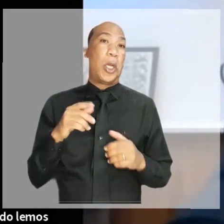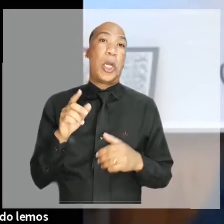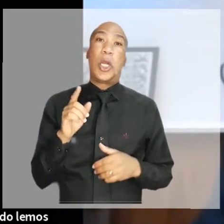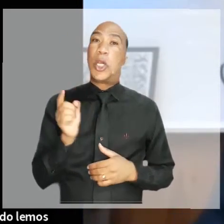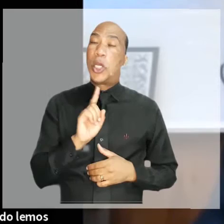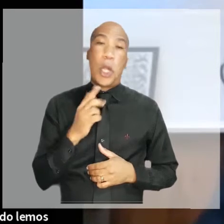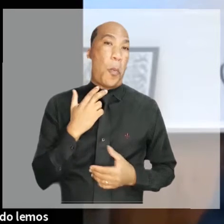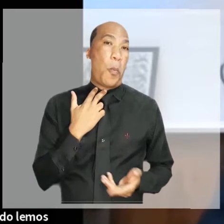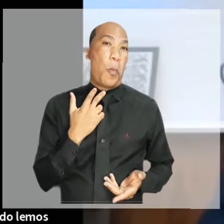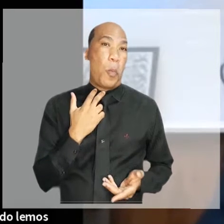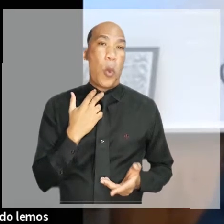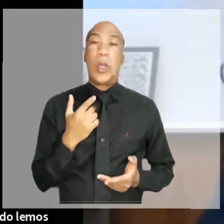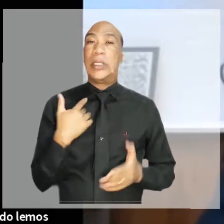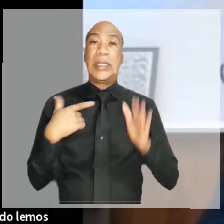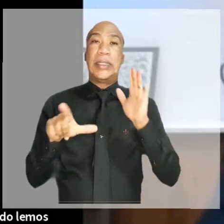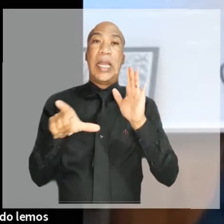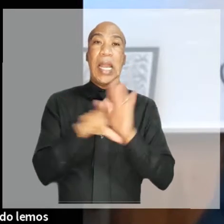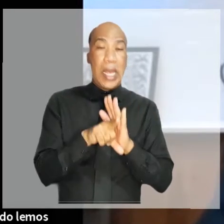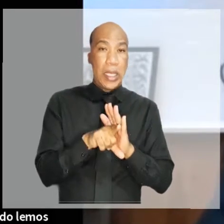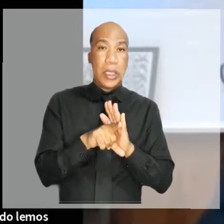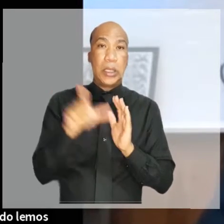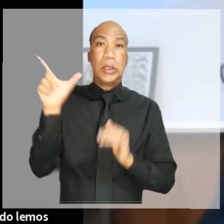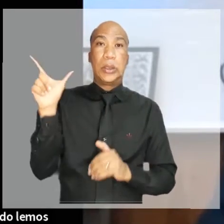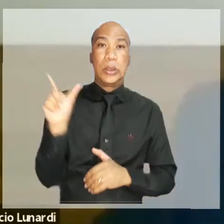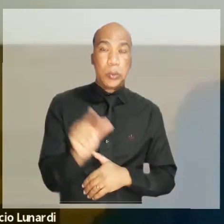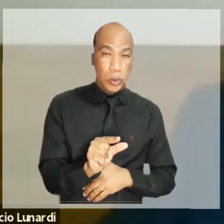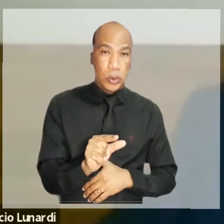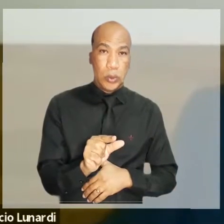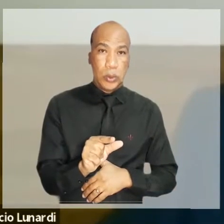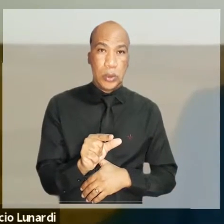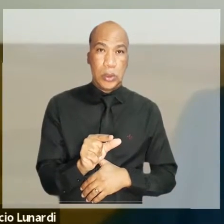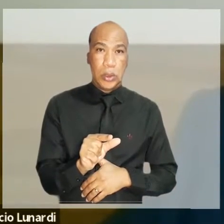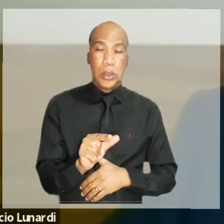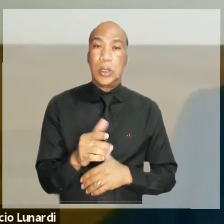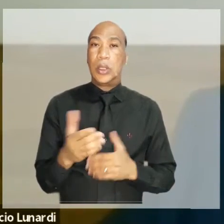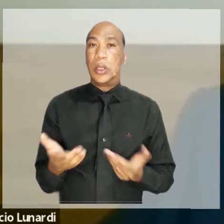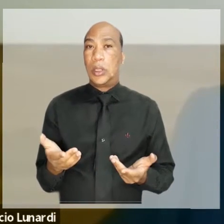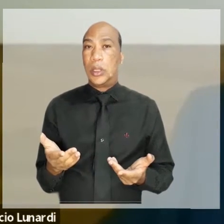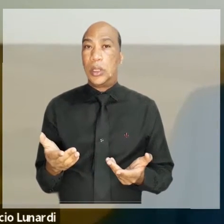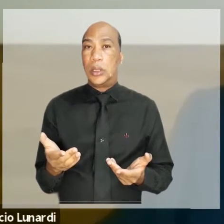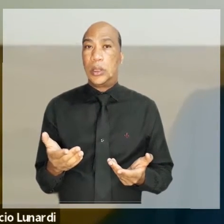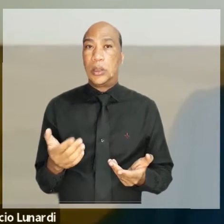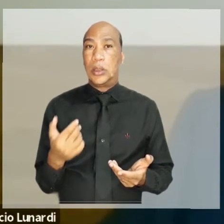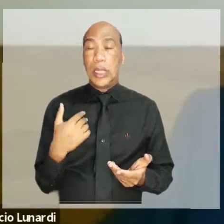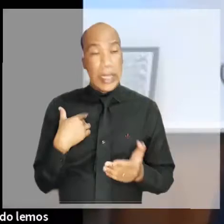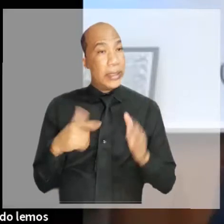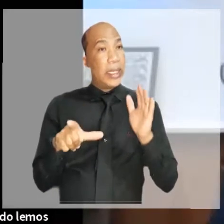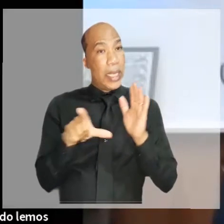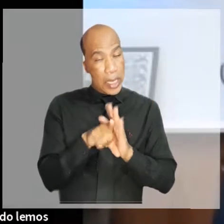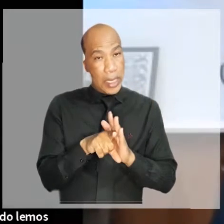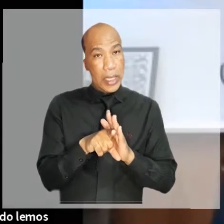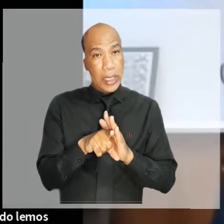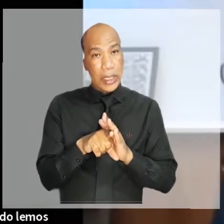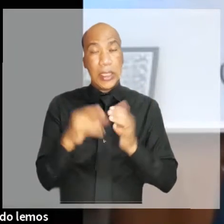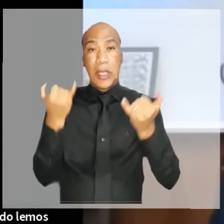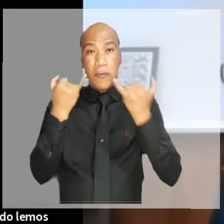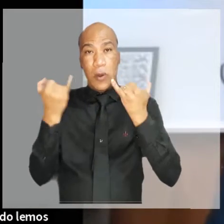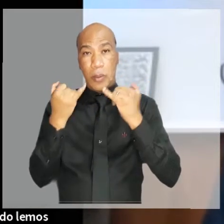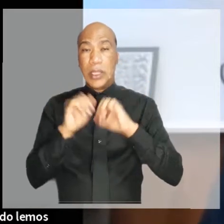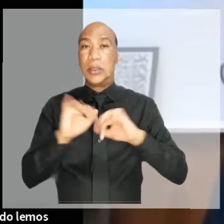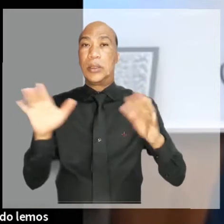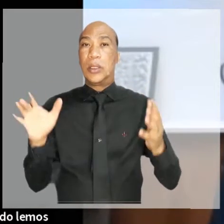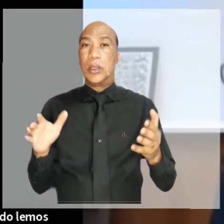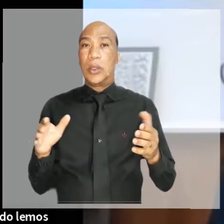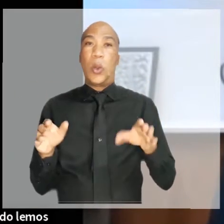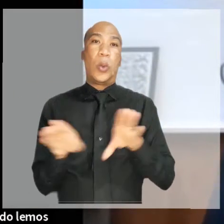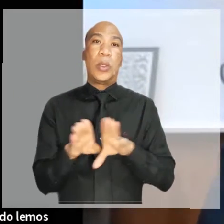Informação, ou as premissas constitucionais de publicidade da administração pública. Então, isso me preocupa. Eu